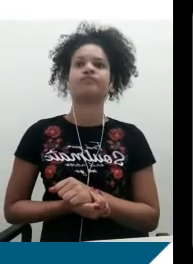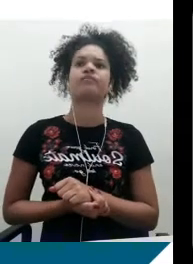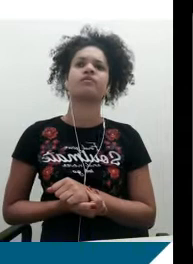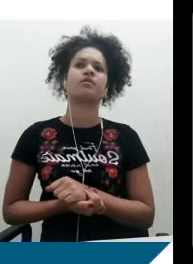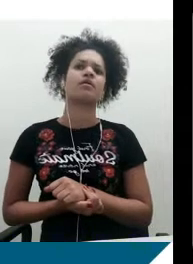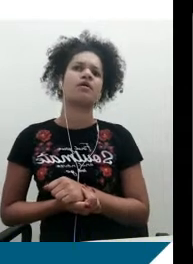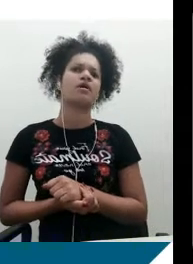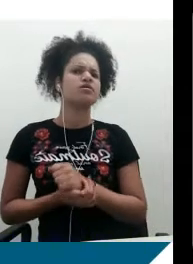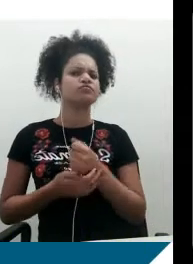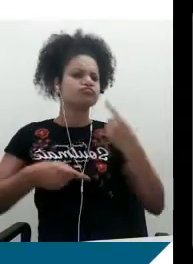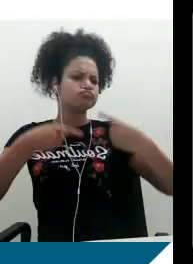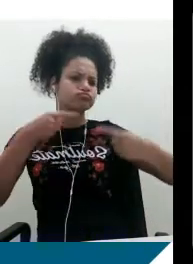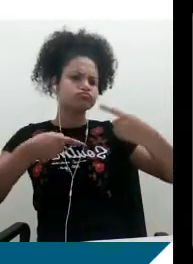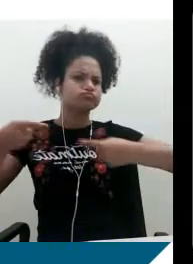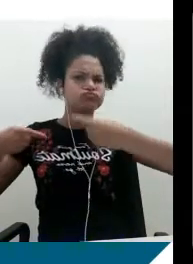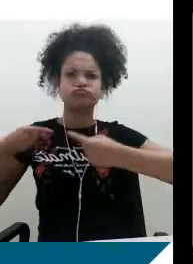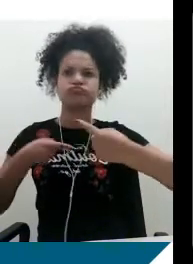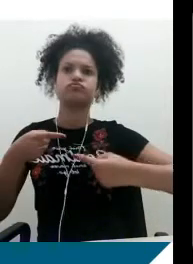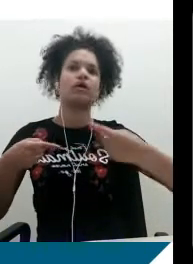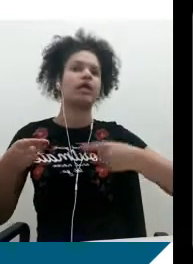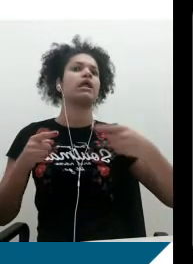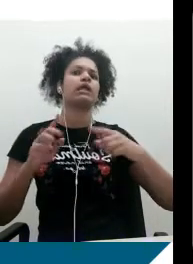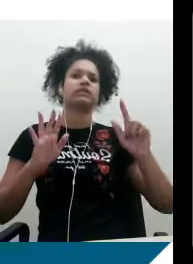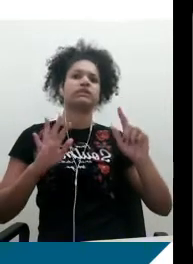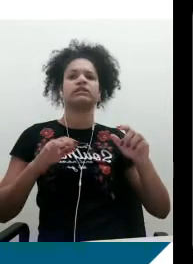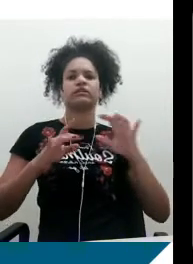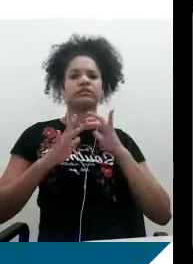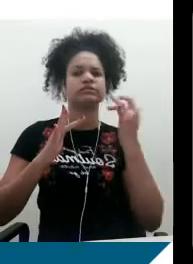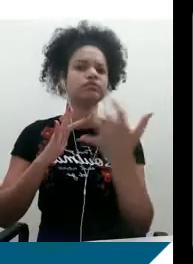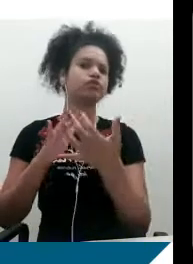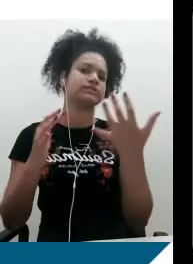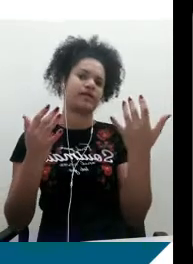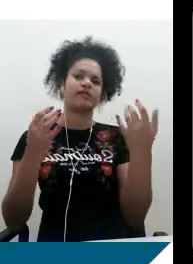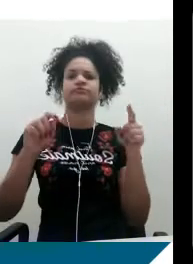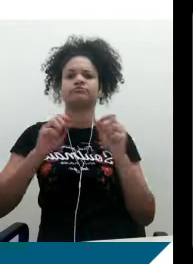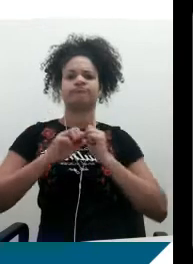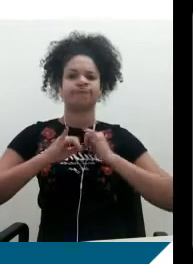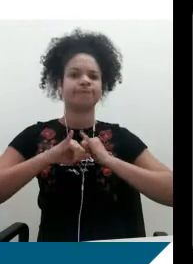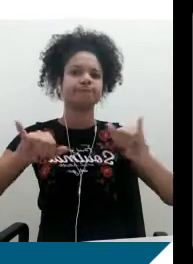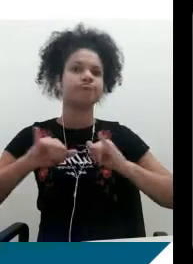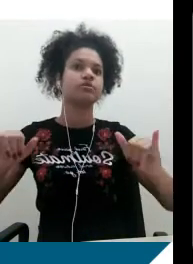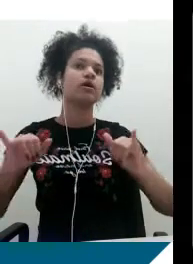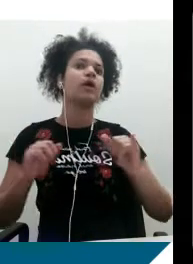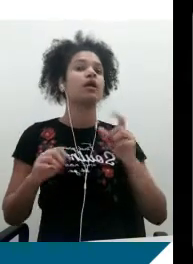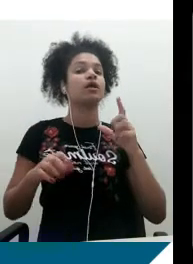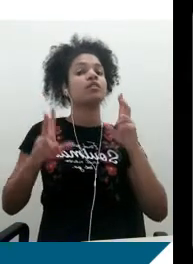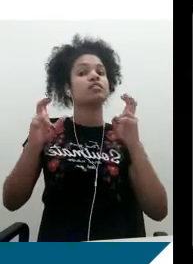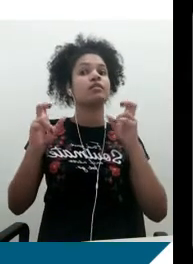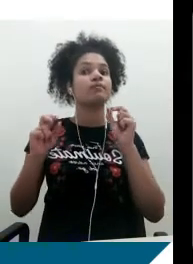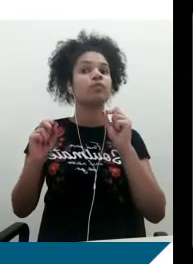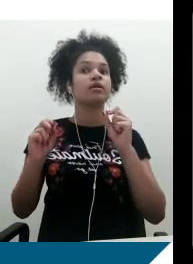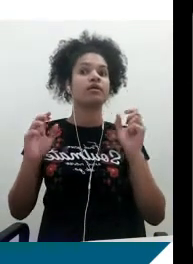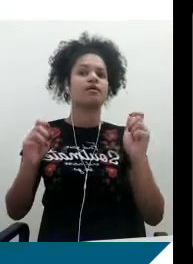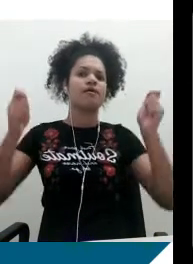tradicional, me acompanhe. Muito se tem discutido na imprensa e nas redes sociais acerca das manifestações contra o aumento das passagens